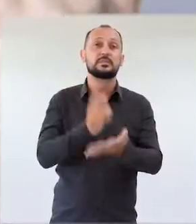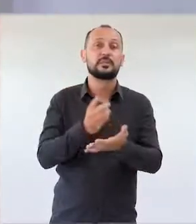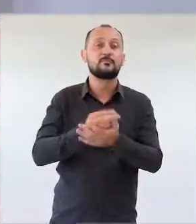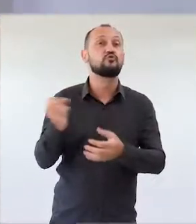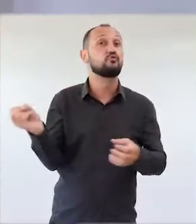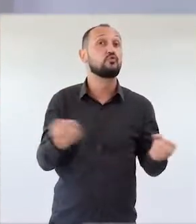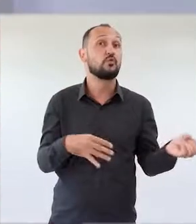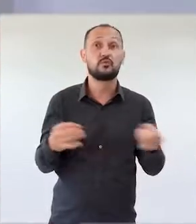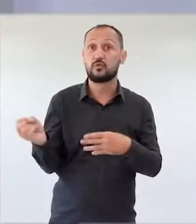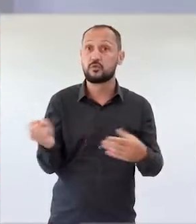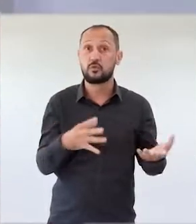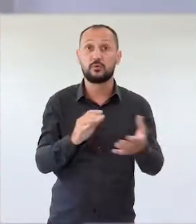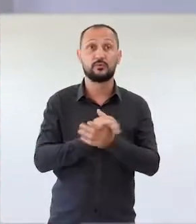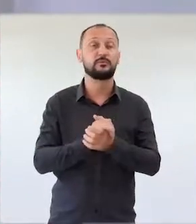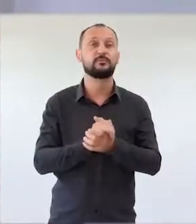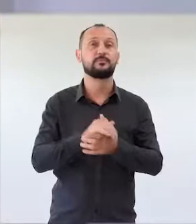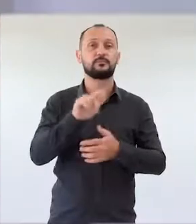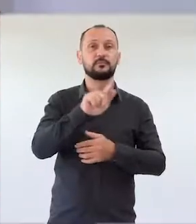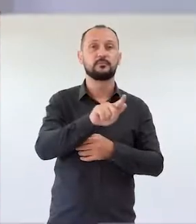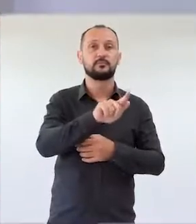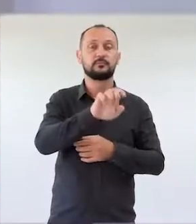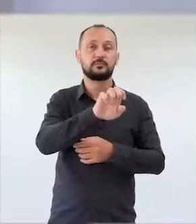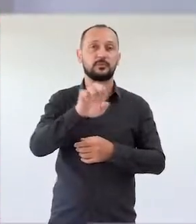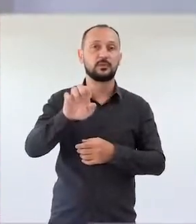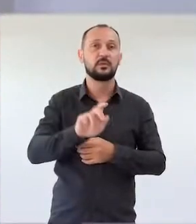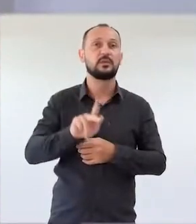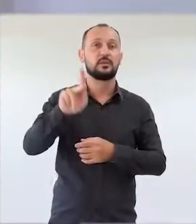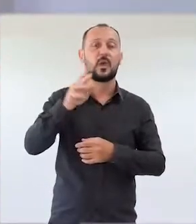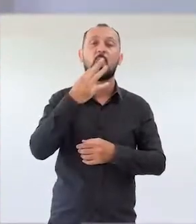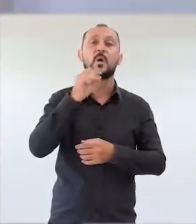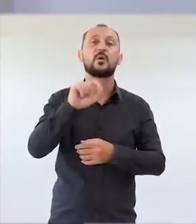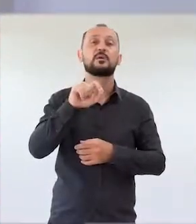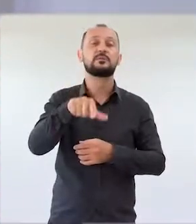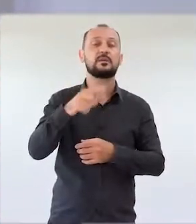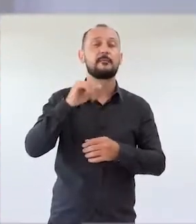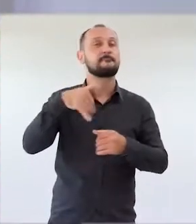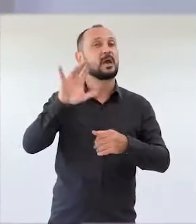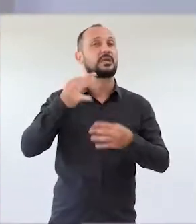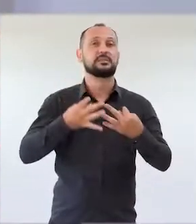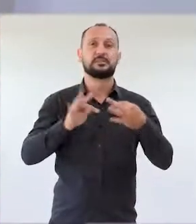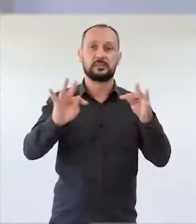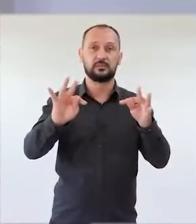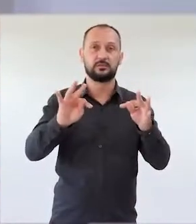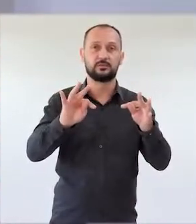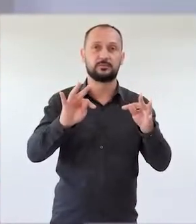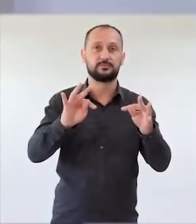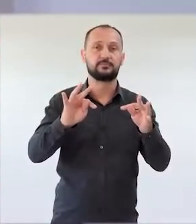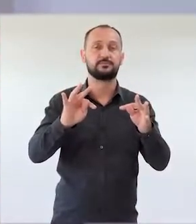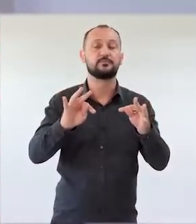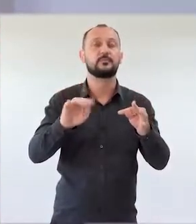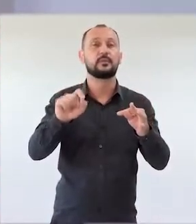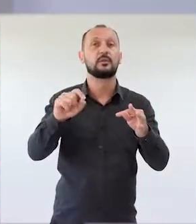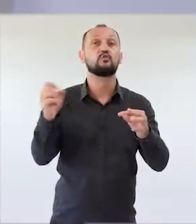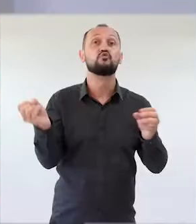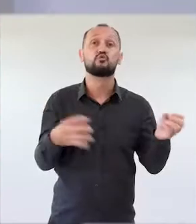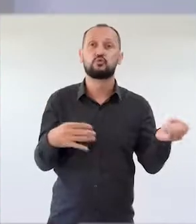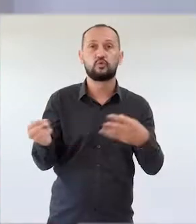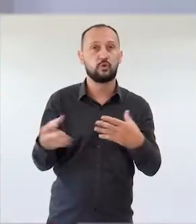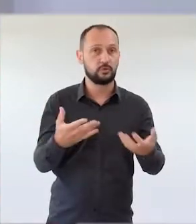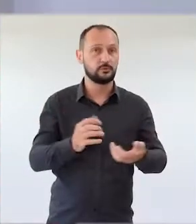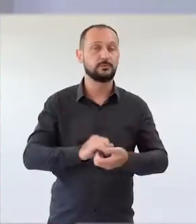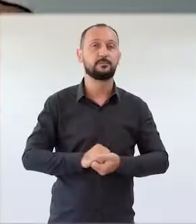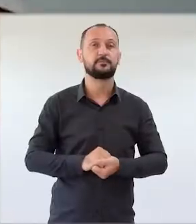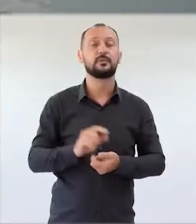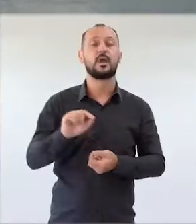últimas inovações. Então, o geek ficou mais conhecido por esse lado da tecnologia e da